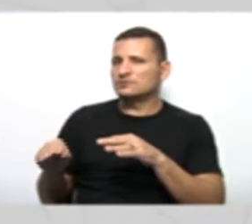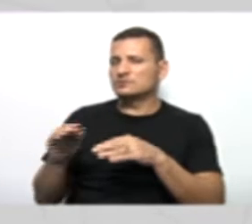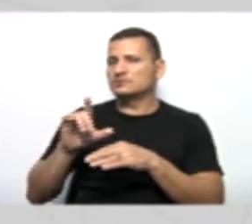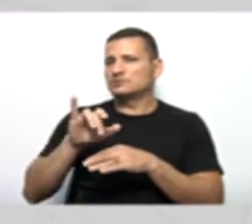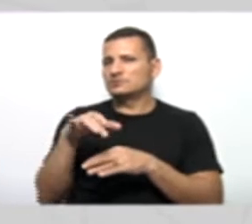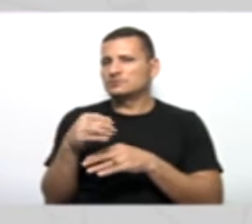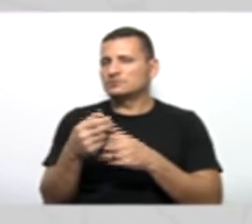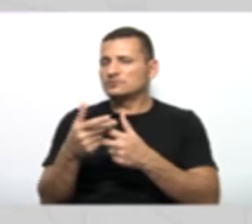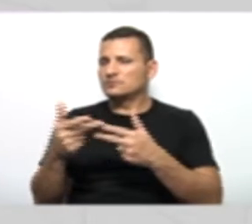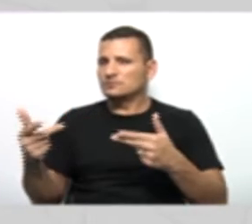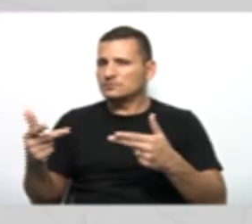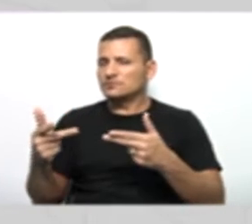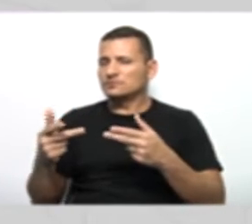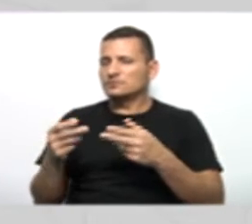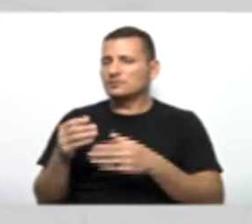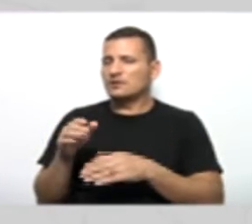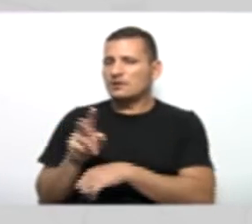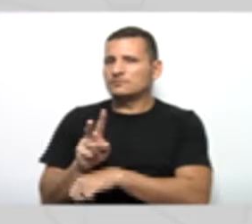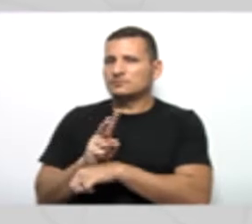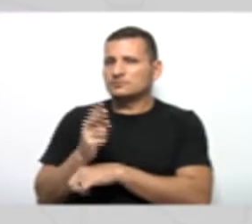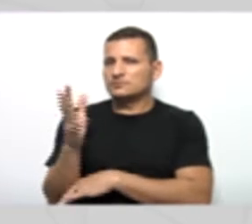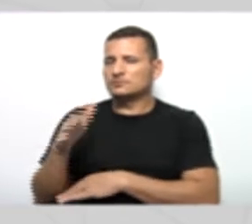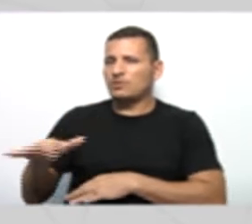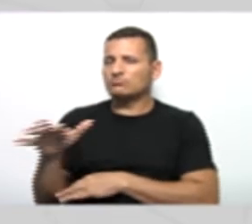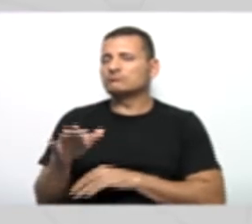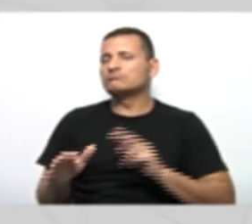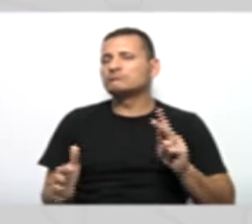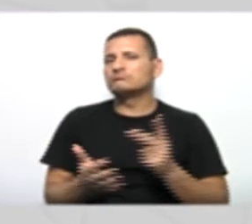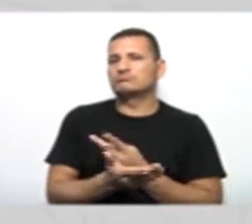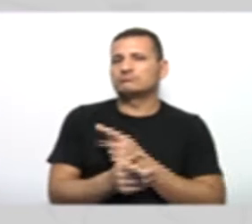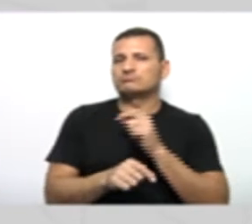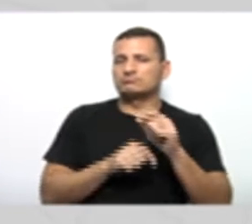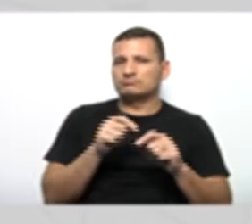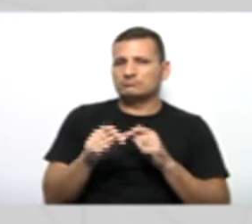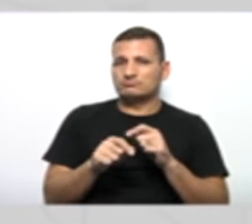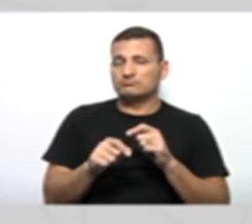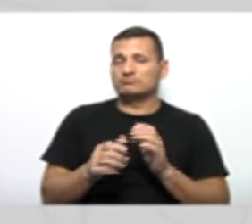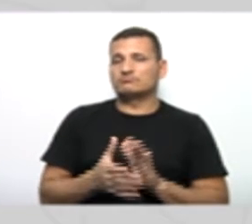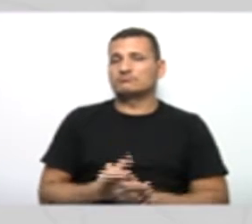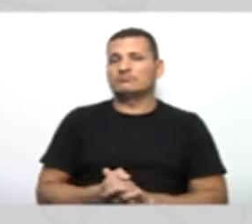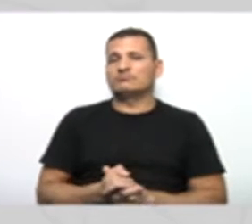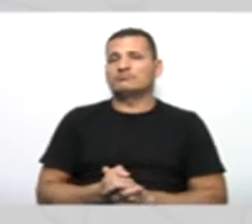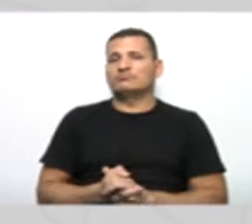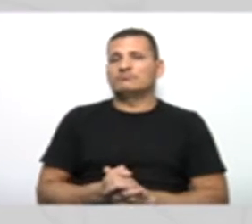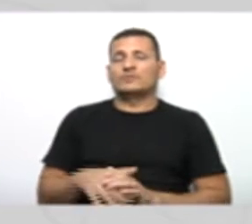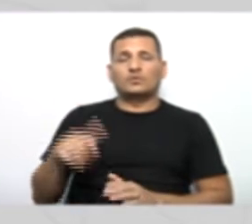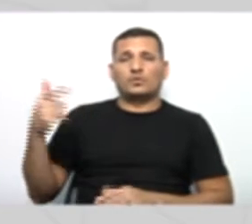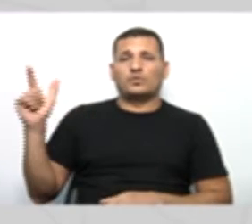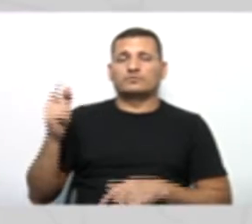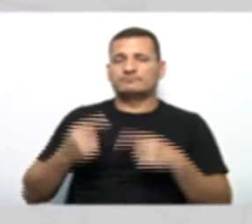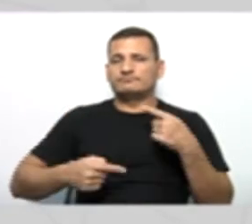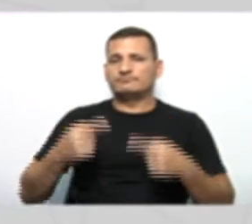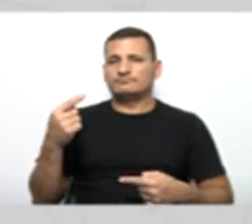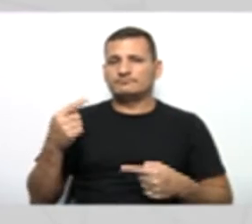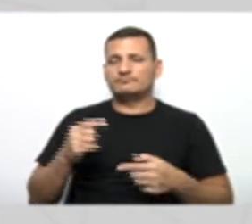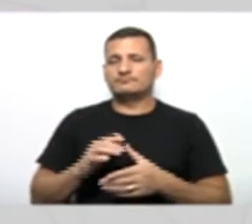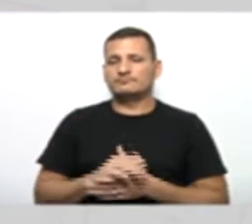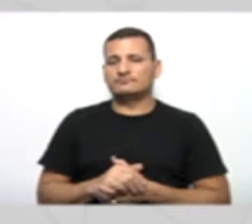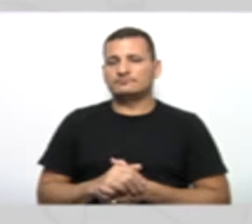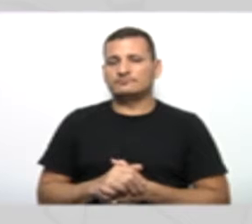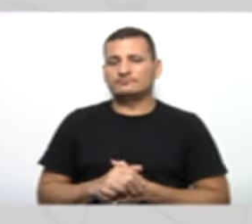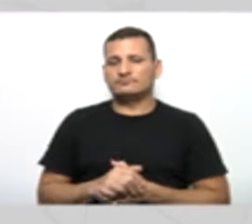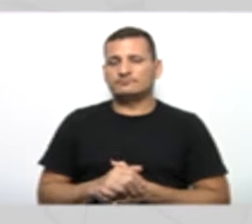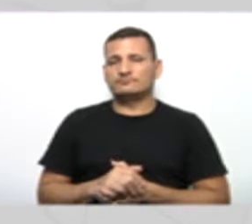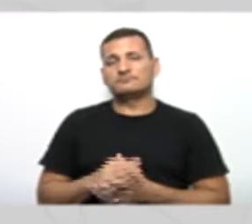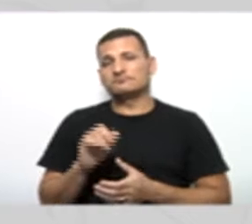gestão ambiental, o que pode acontecer? Algum outro concorrente, ou até mesmo